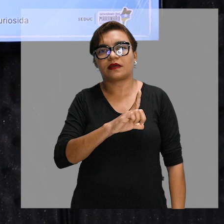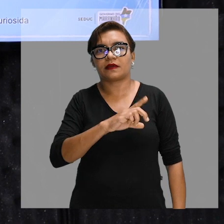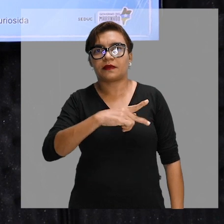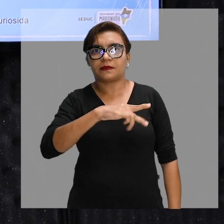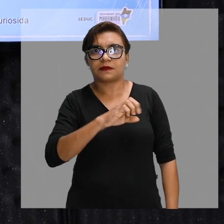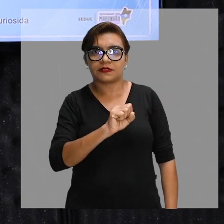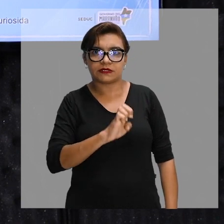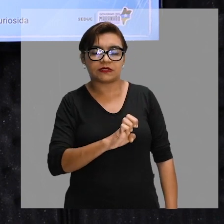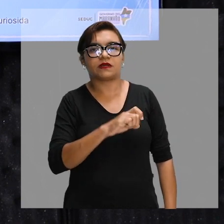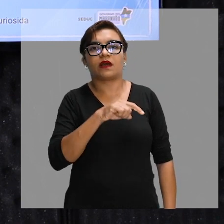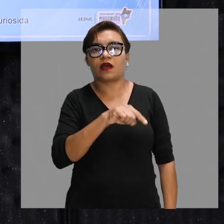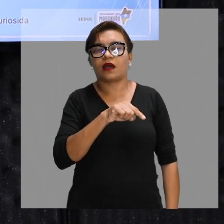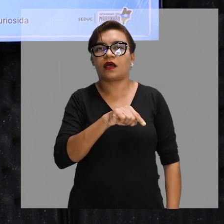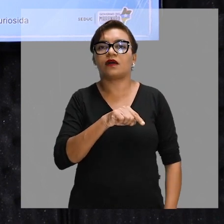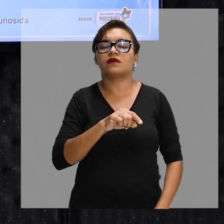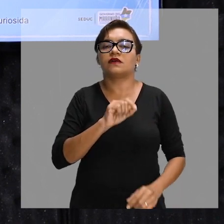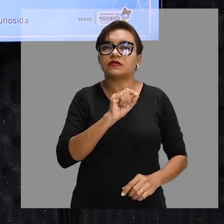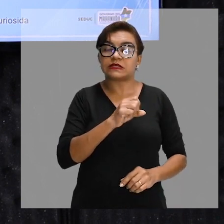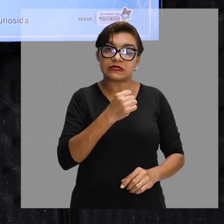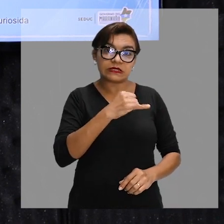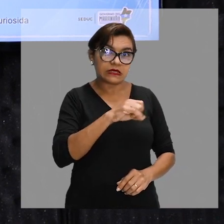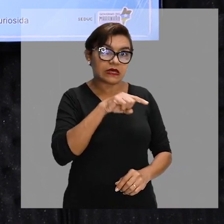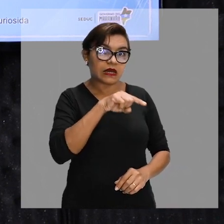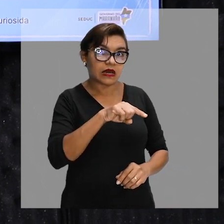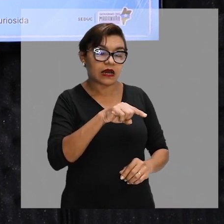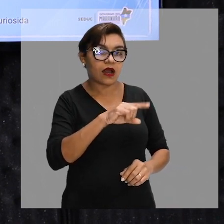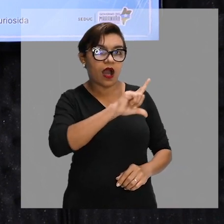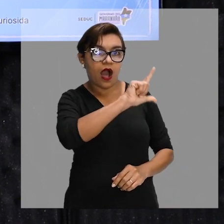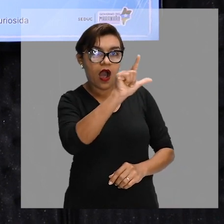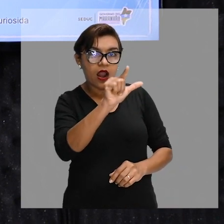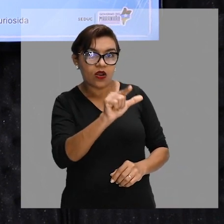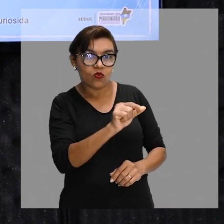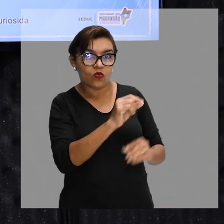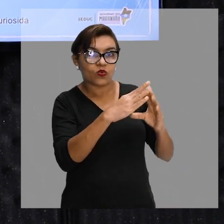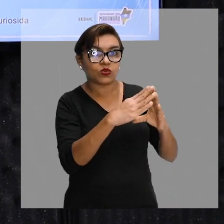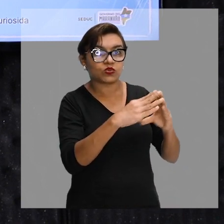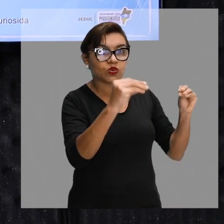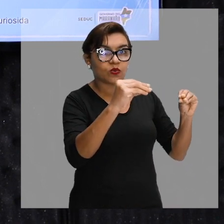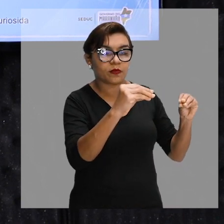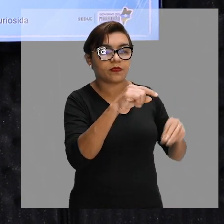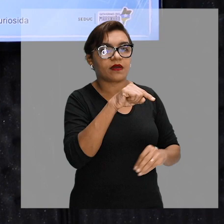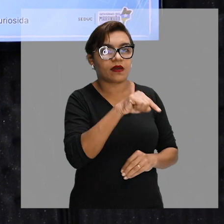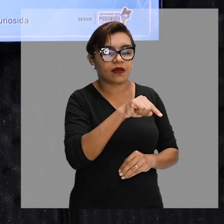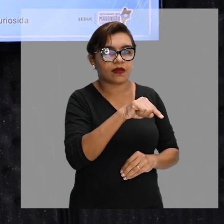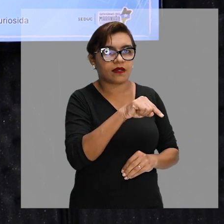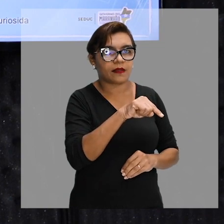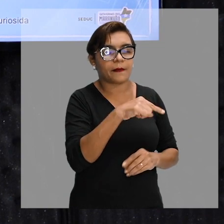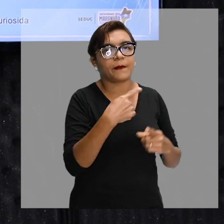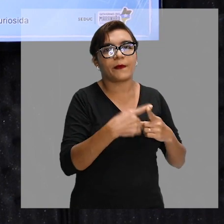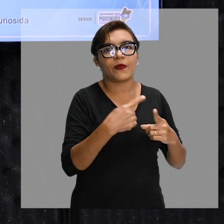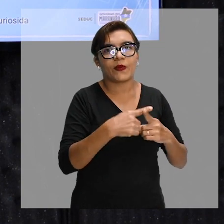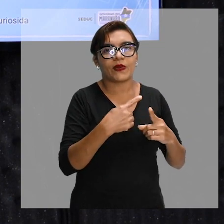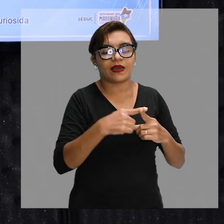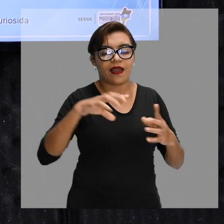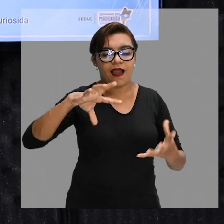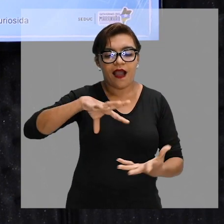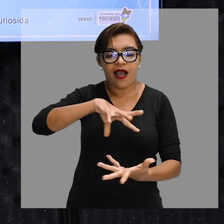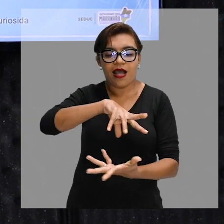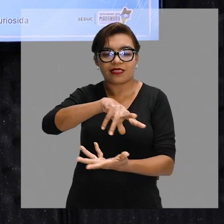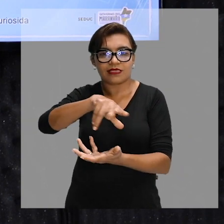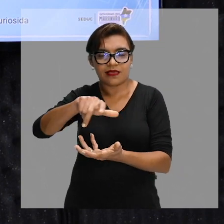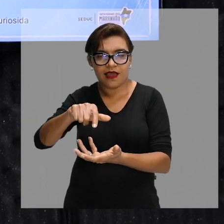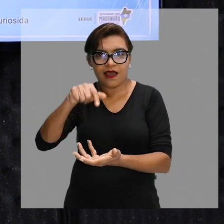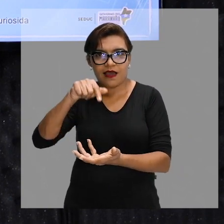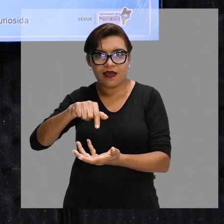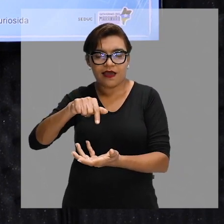quando o eclipse for total, ou seja, quando a Lua desaparece na sua totalidade, é porque ela está na sombra da Terra. Ela